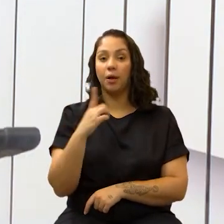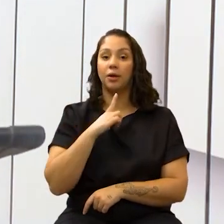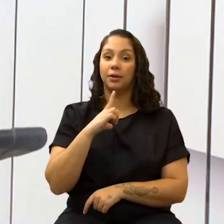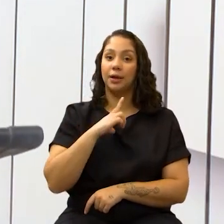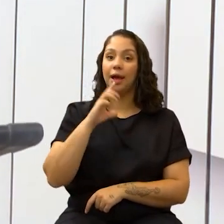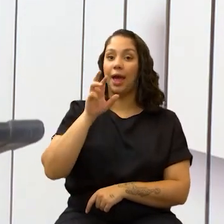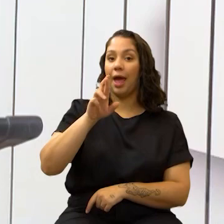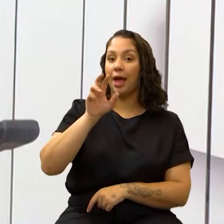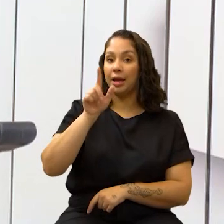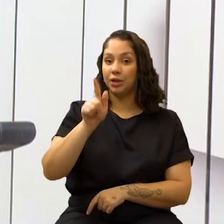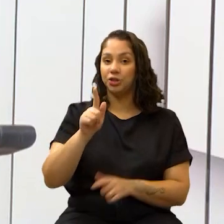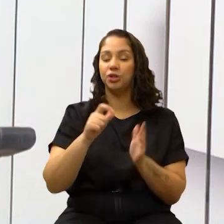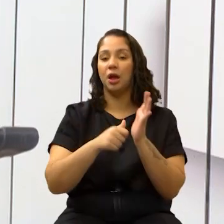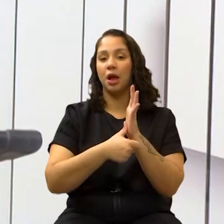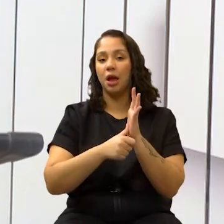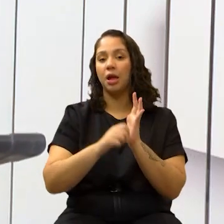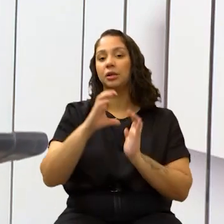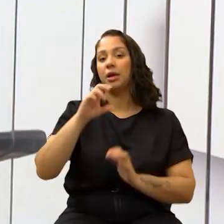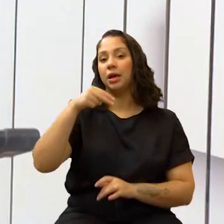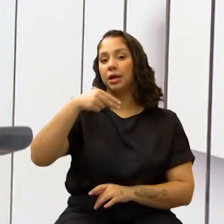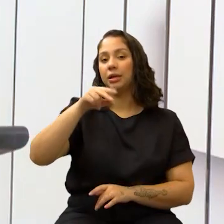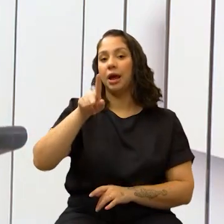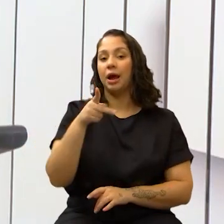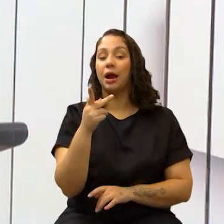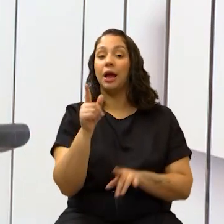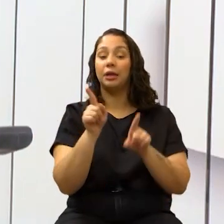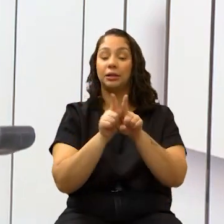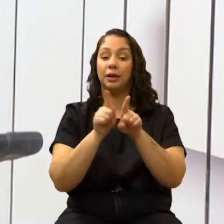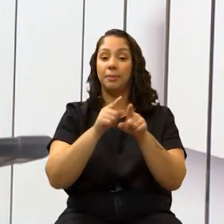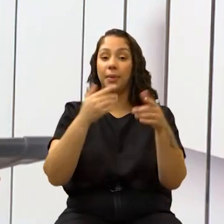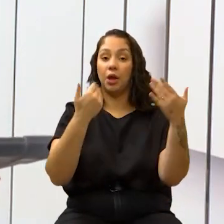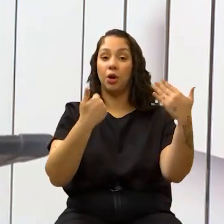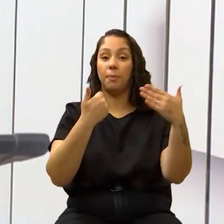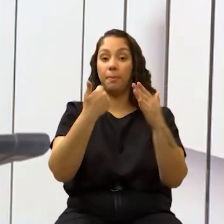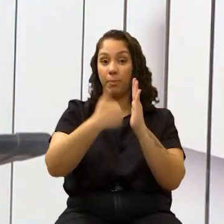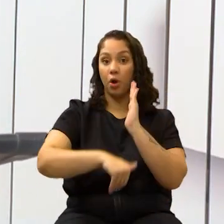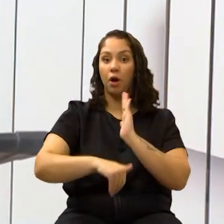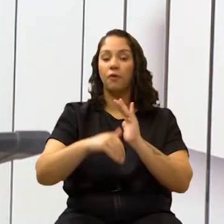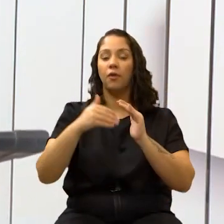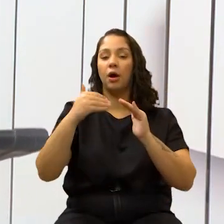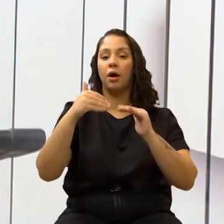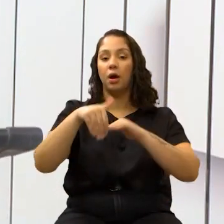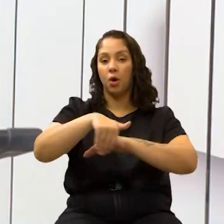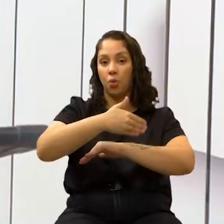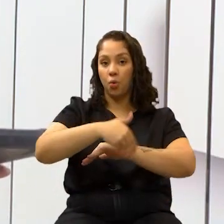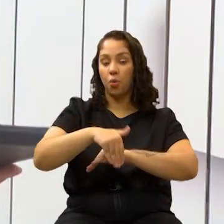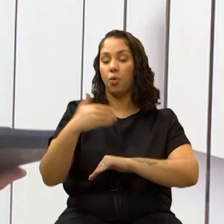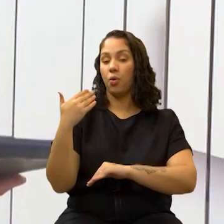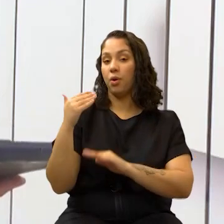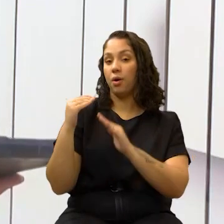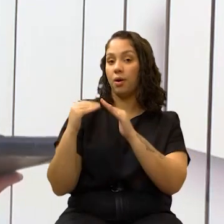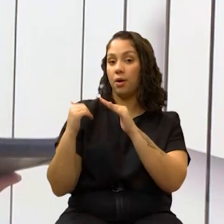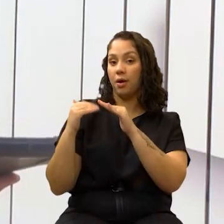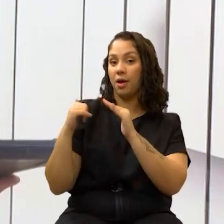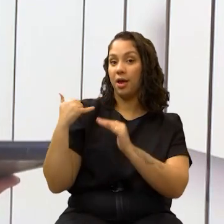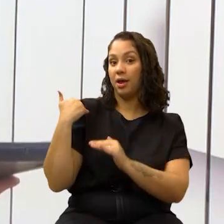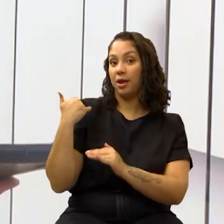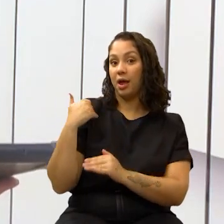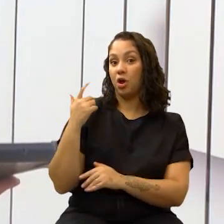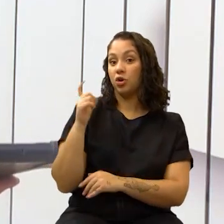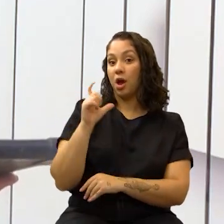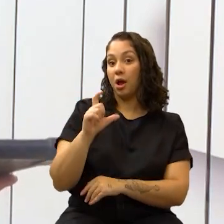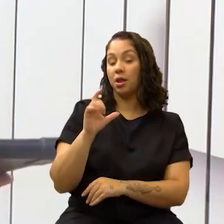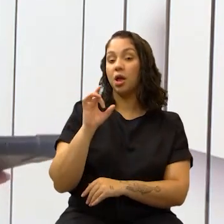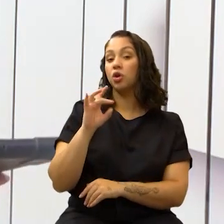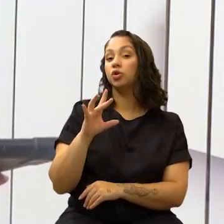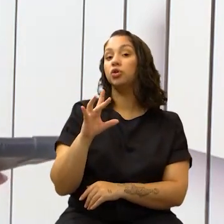3x4 recentes, RG, CNH ou a certidão de nascimento, além do comprovante de endereço. Para os menores de 18